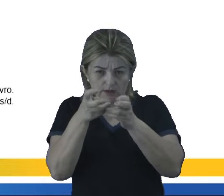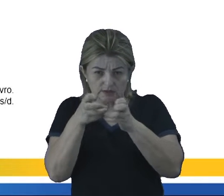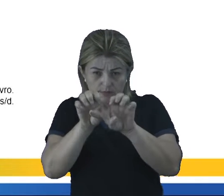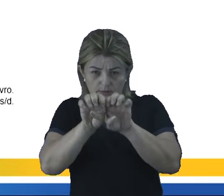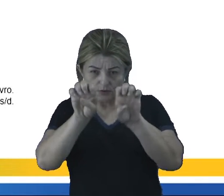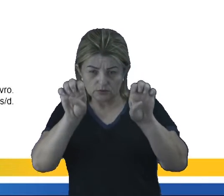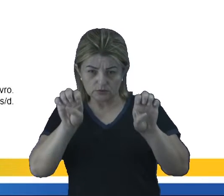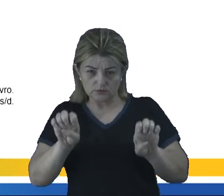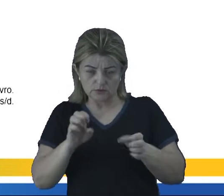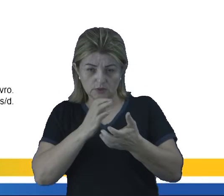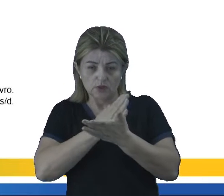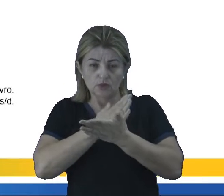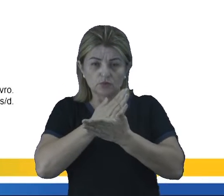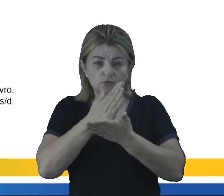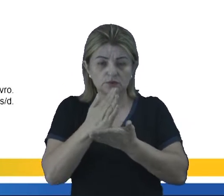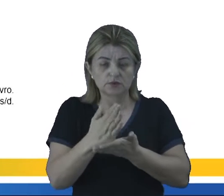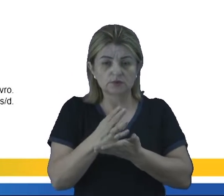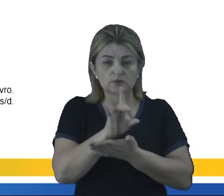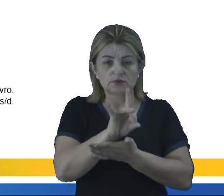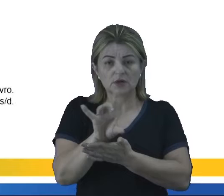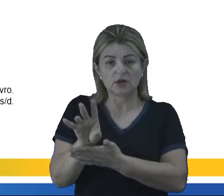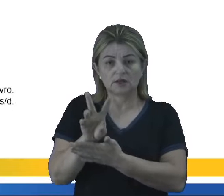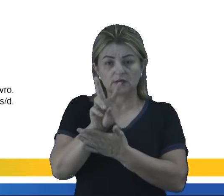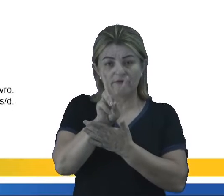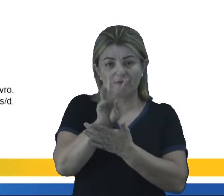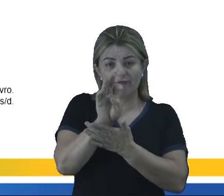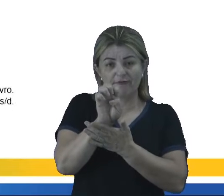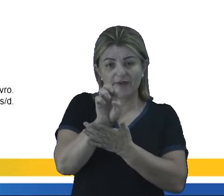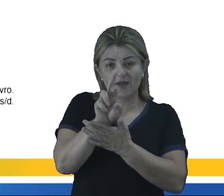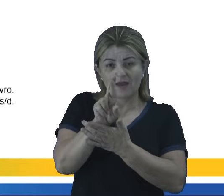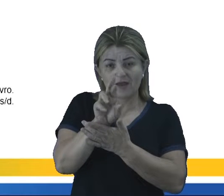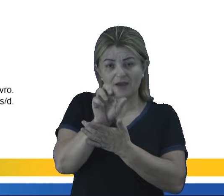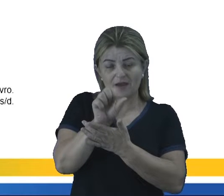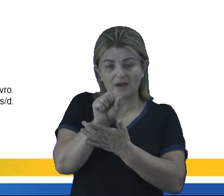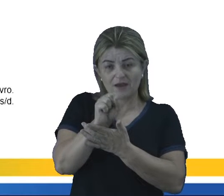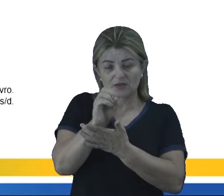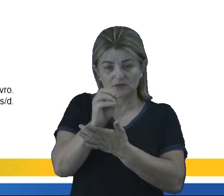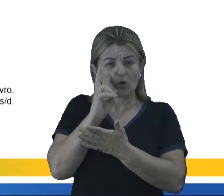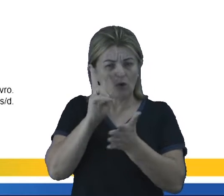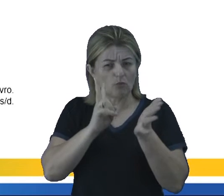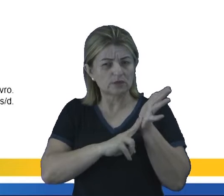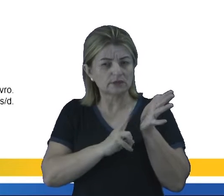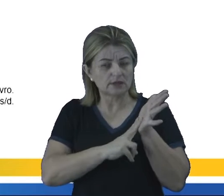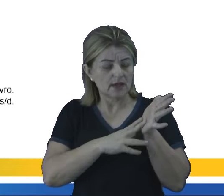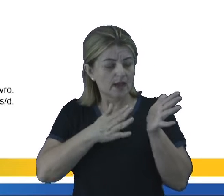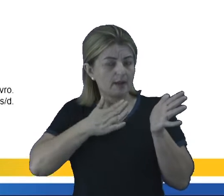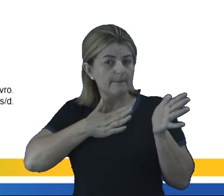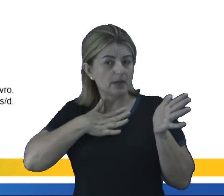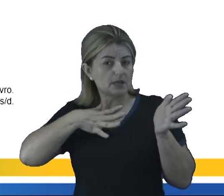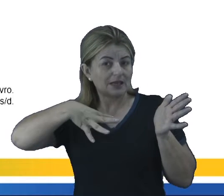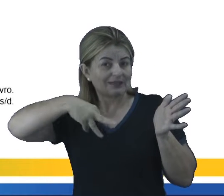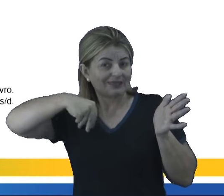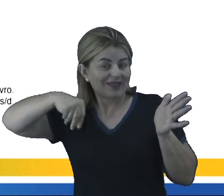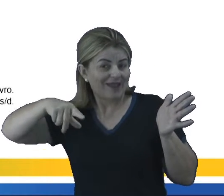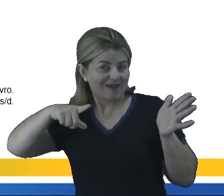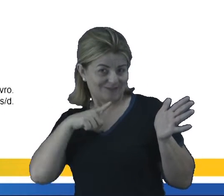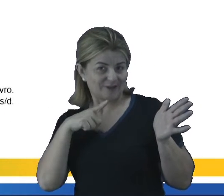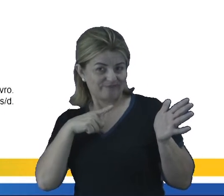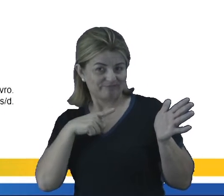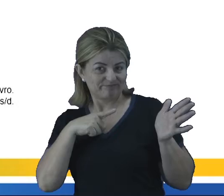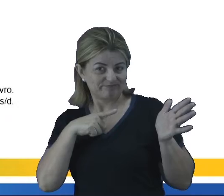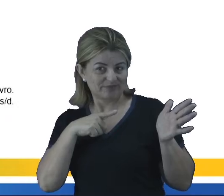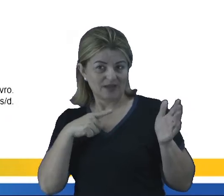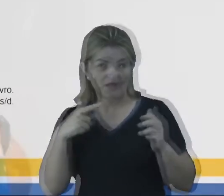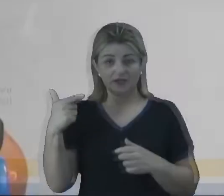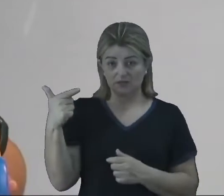reação diante da perda. A primeira coisa que eu quero destacar para vocês, né, o primeiro tópico, é que de A a